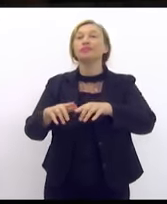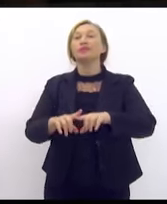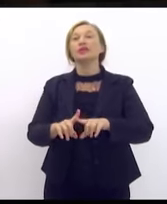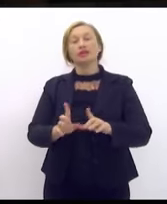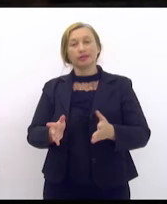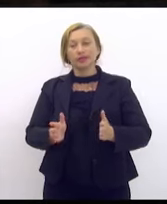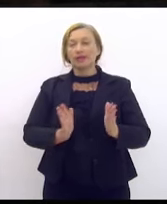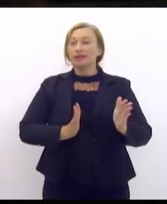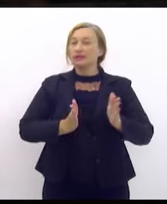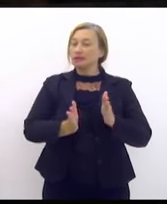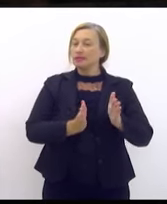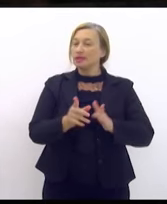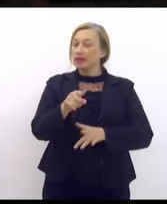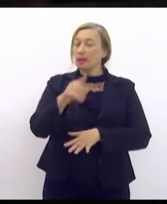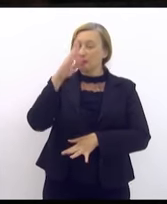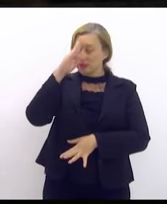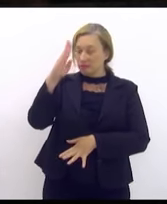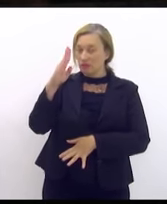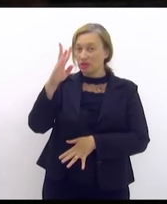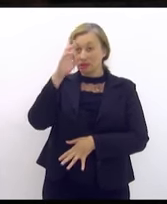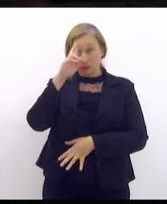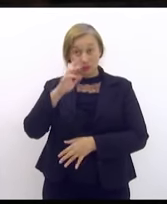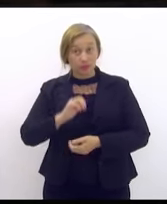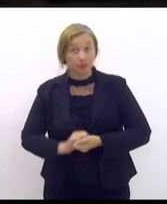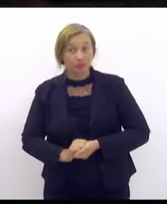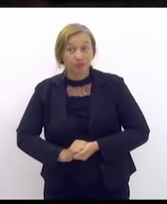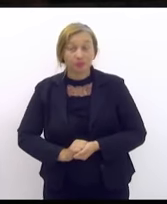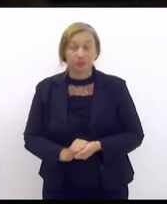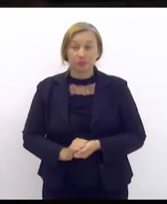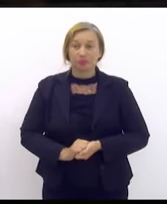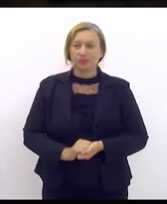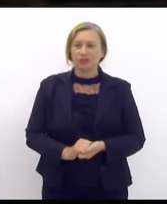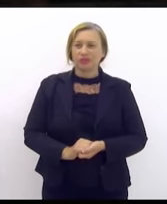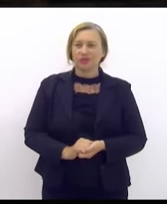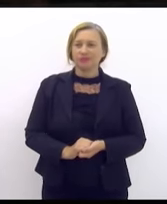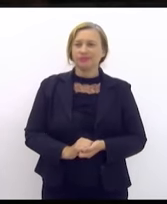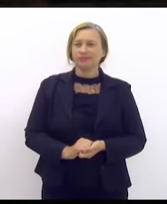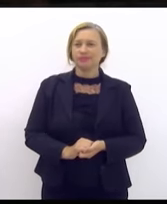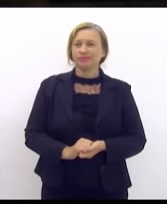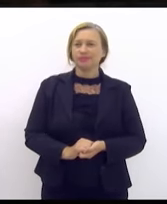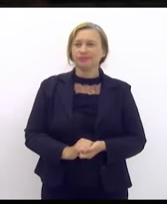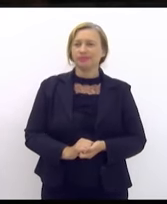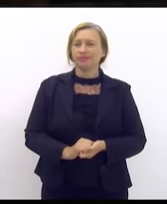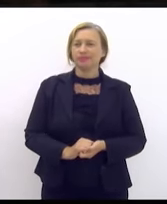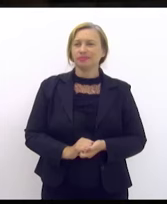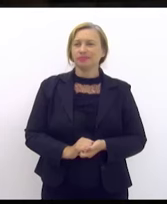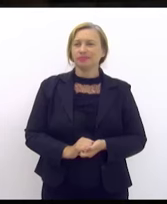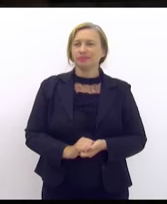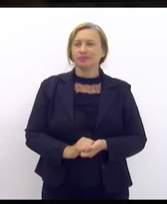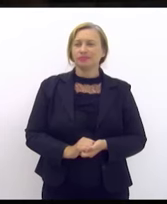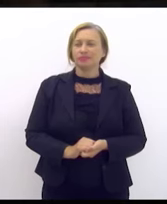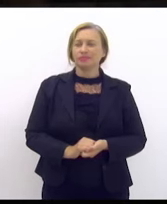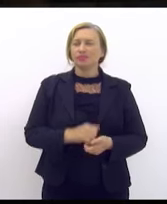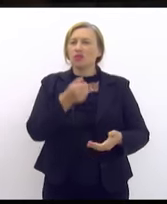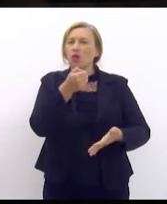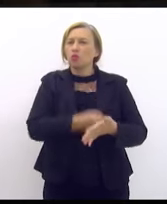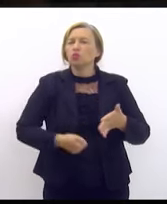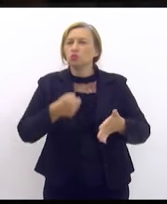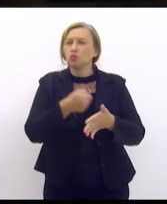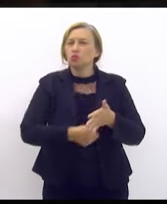desse tempo principalmente senhor presidente que está fincada a